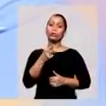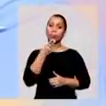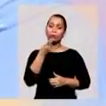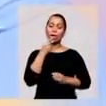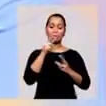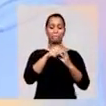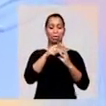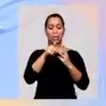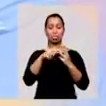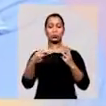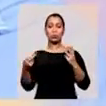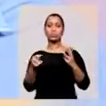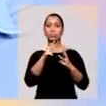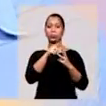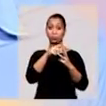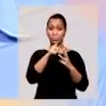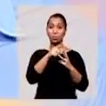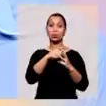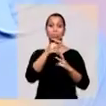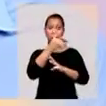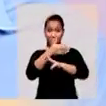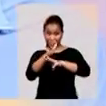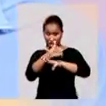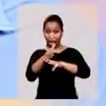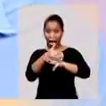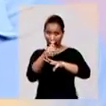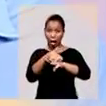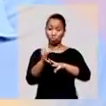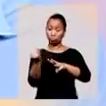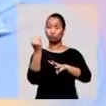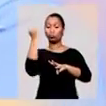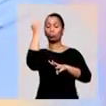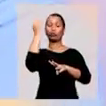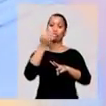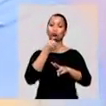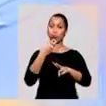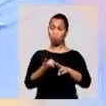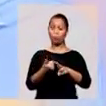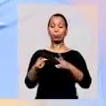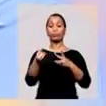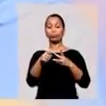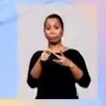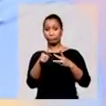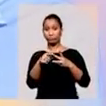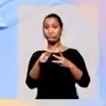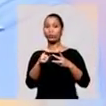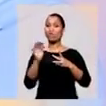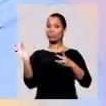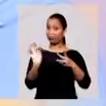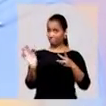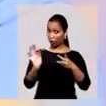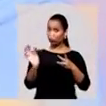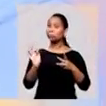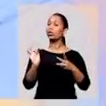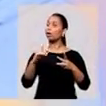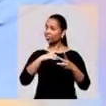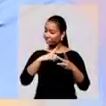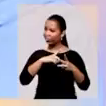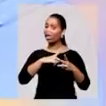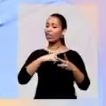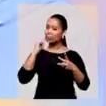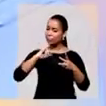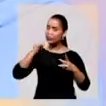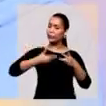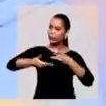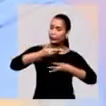puder eleger 3 canais ali, primeiro, o estágio, que ainda é uma grande porta de entrada, é um primeiro emprego. A própria faculdade, nós temos